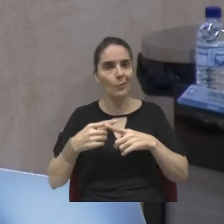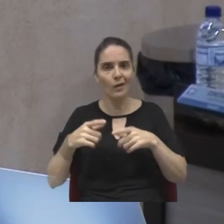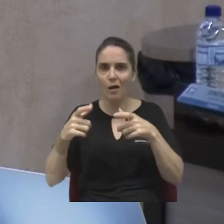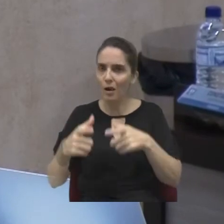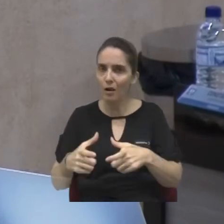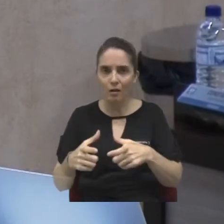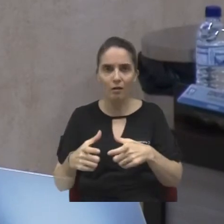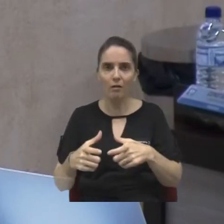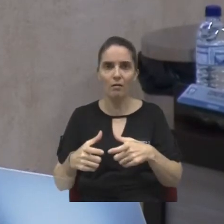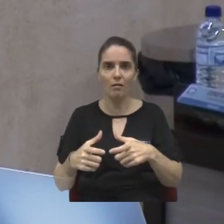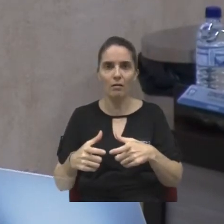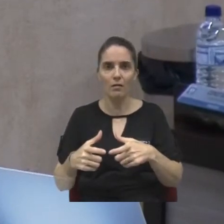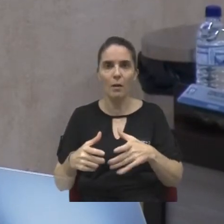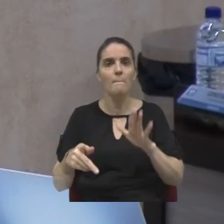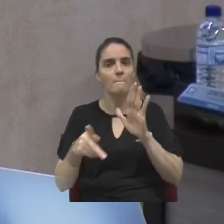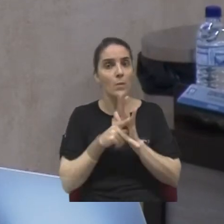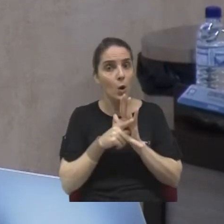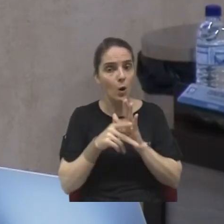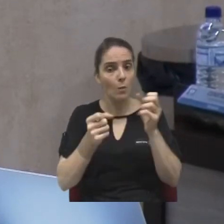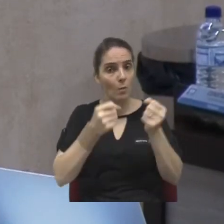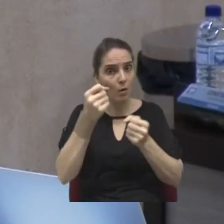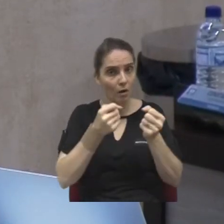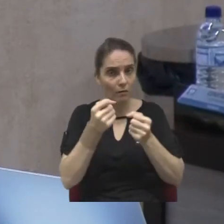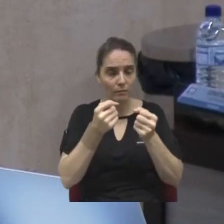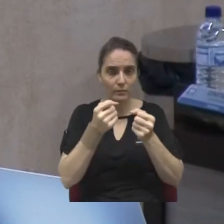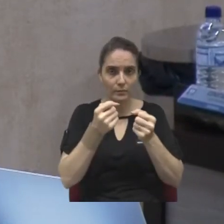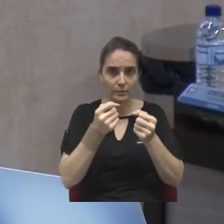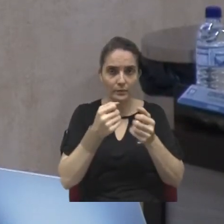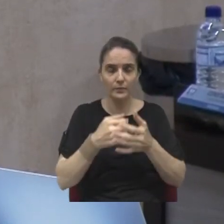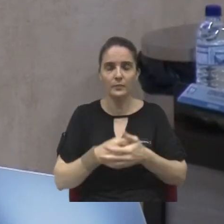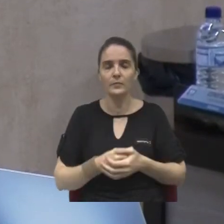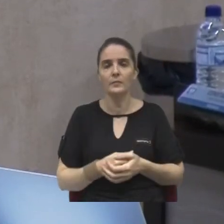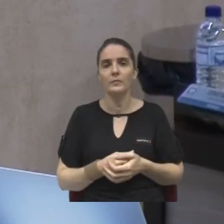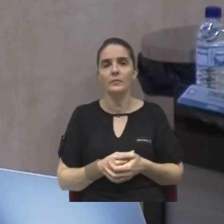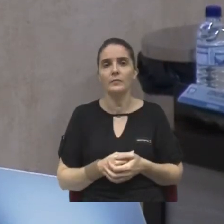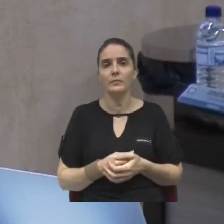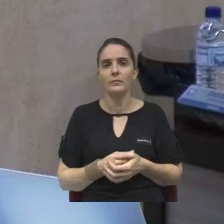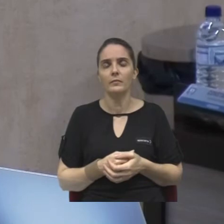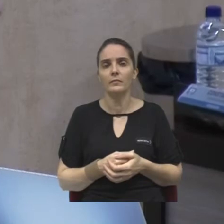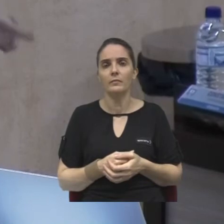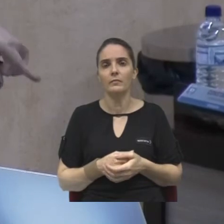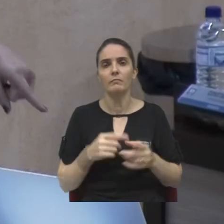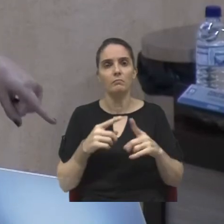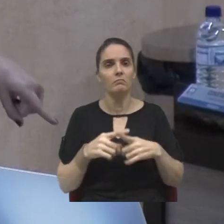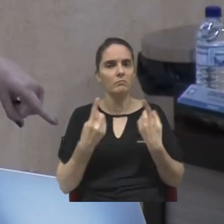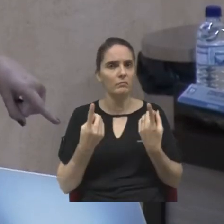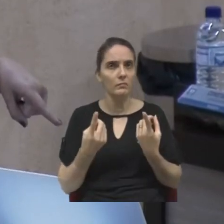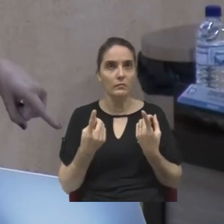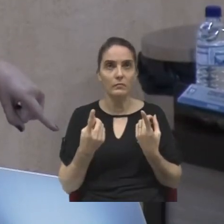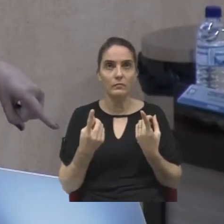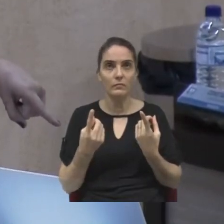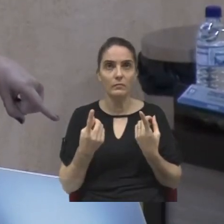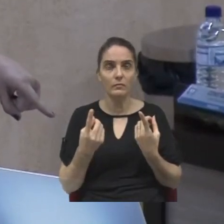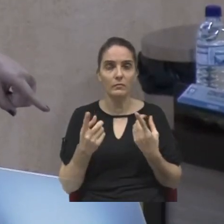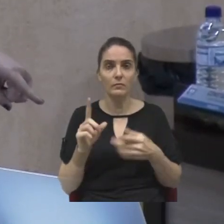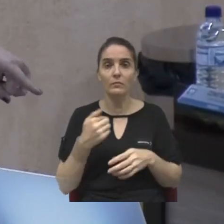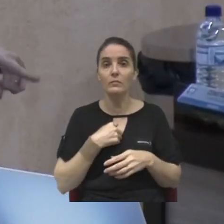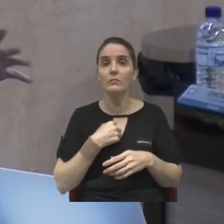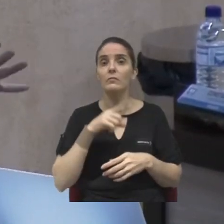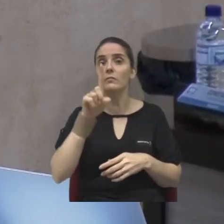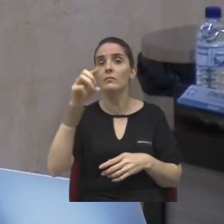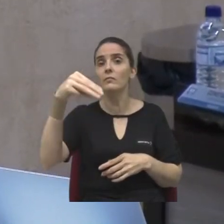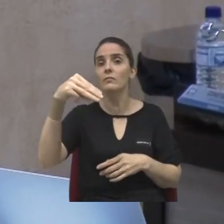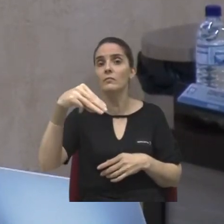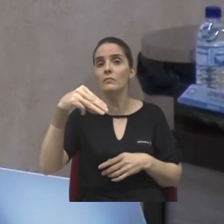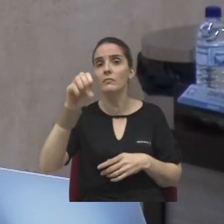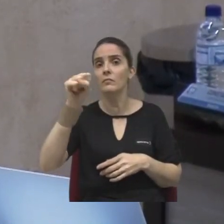carros estacionarem. Estacionamento. Então, eles não querem... Não, eu tenho direito a mais 1 minuto e 8 segundos, vereador Cleiton